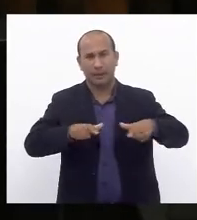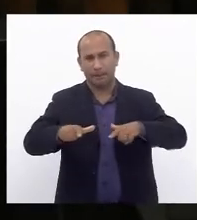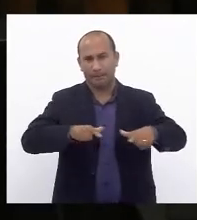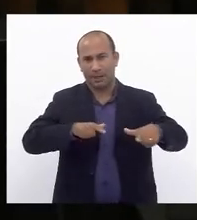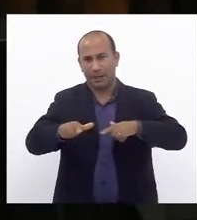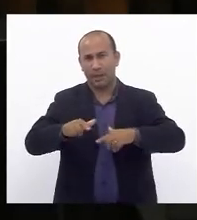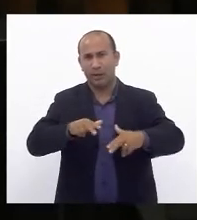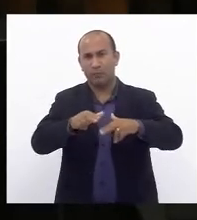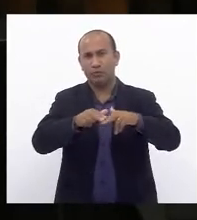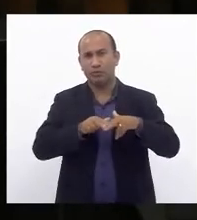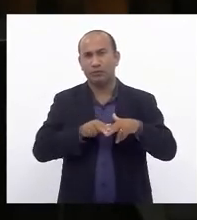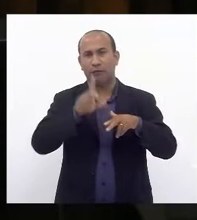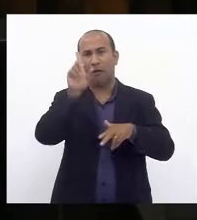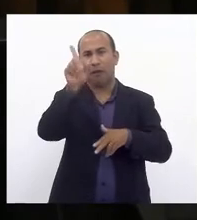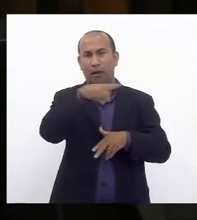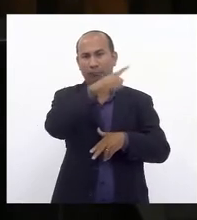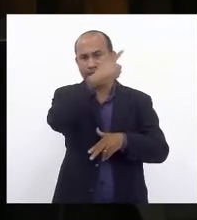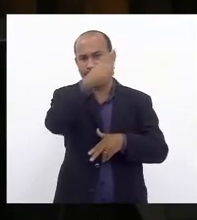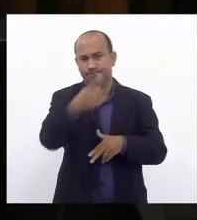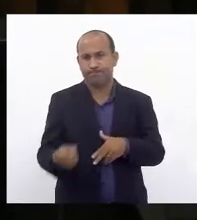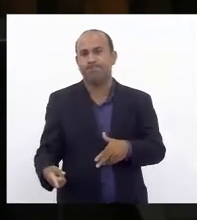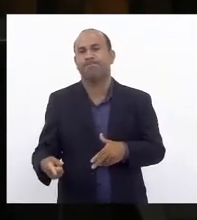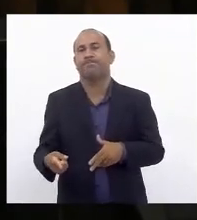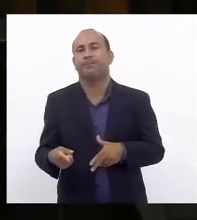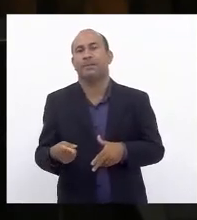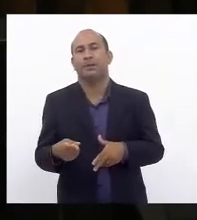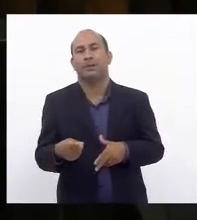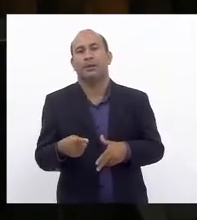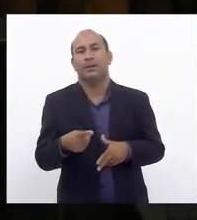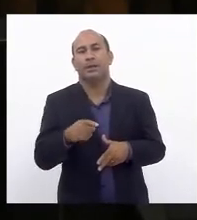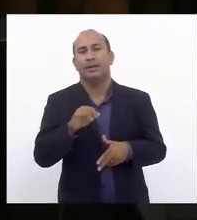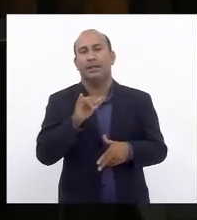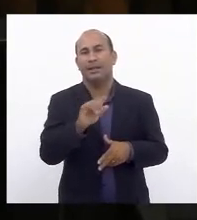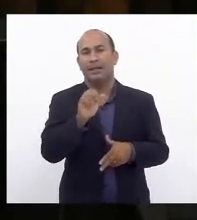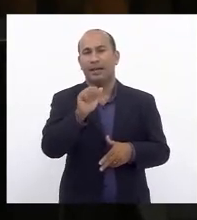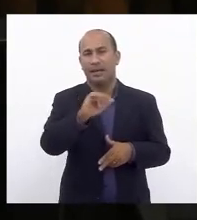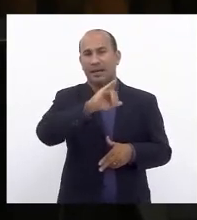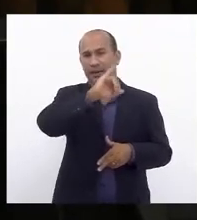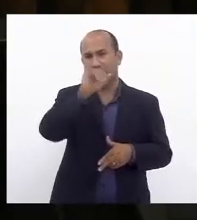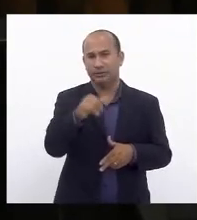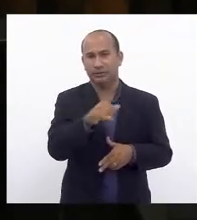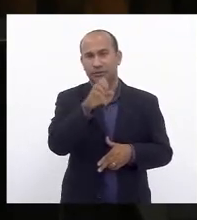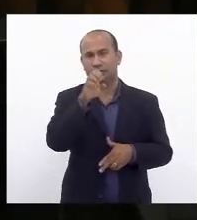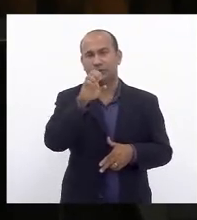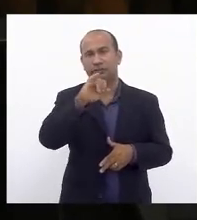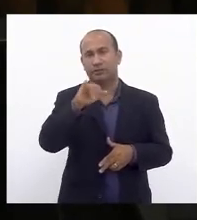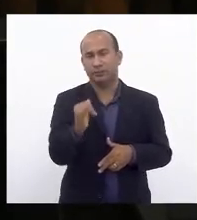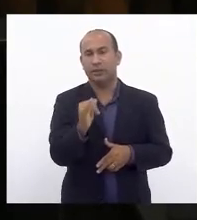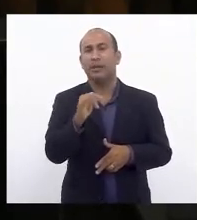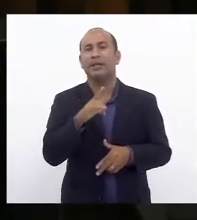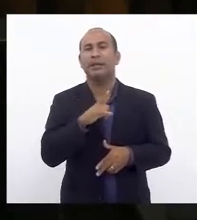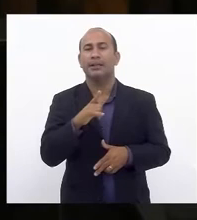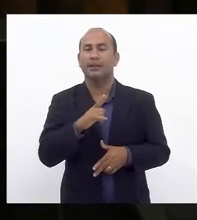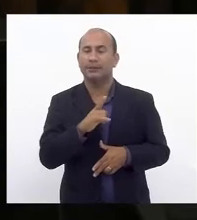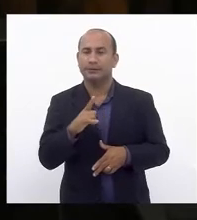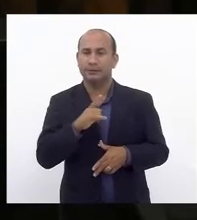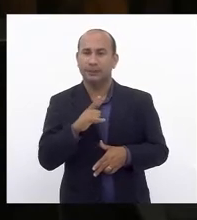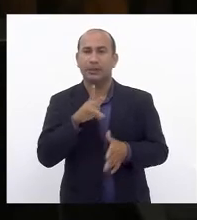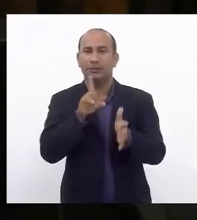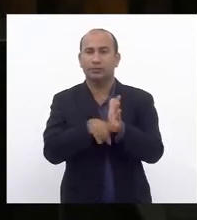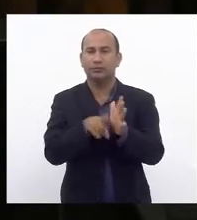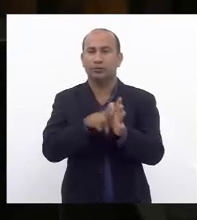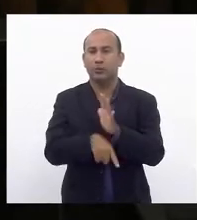para extinguir o IASERGE e se apropriarem dos descontos